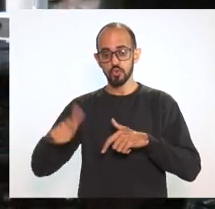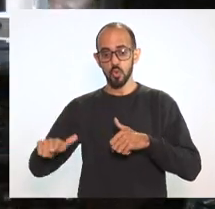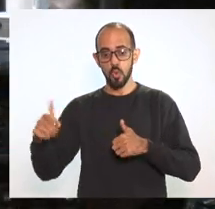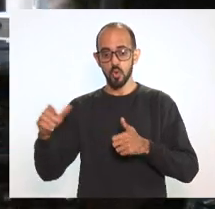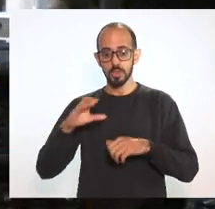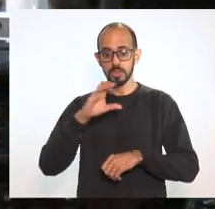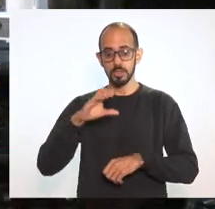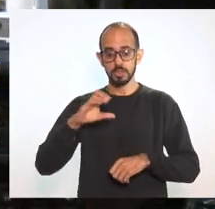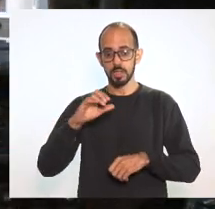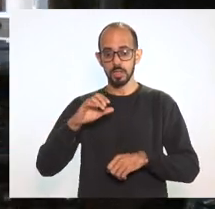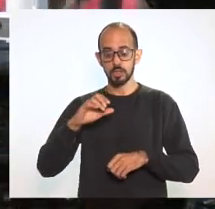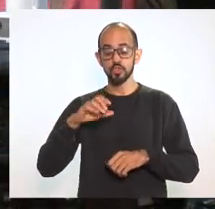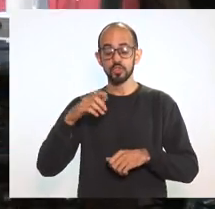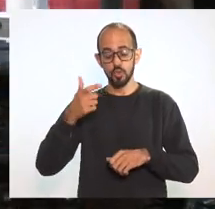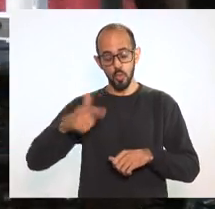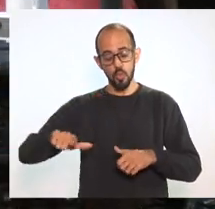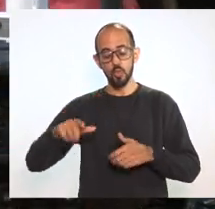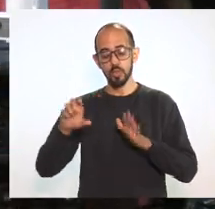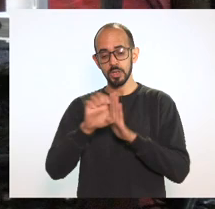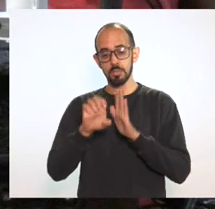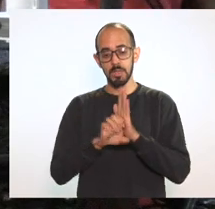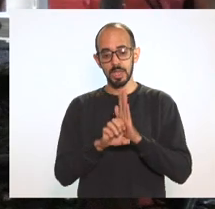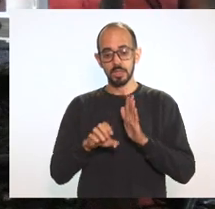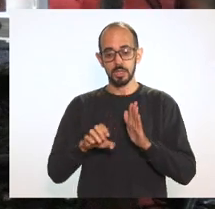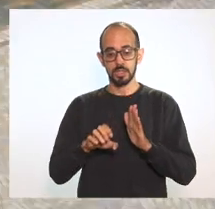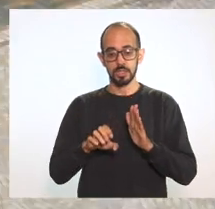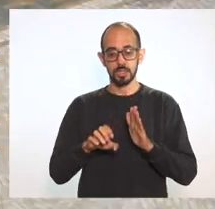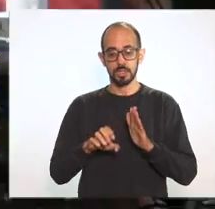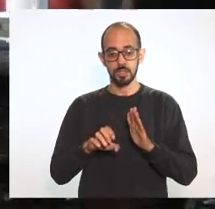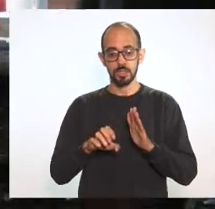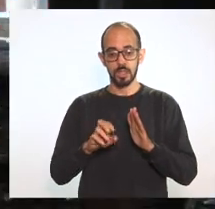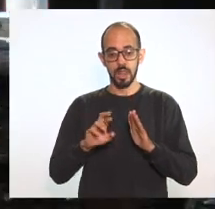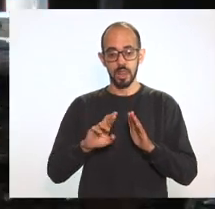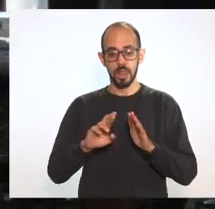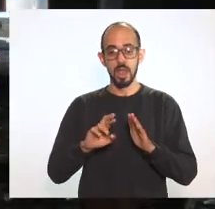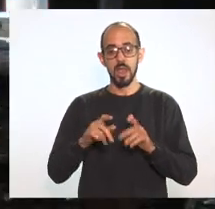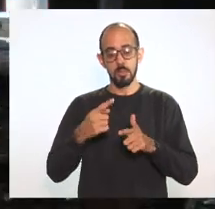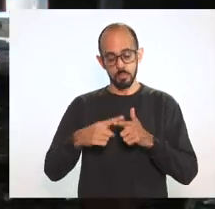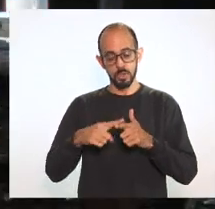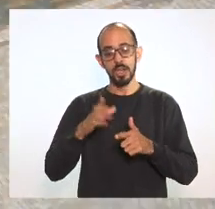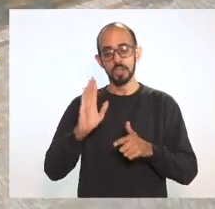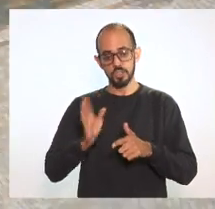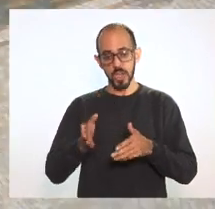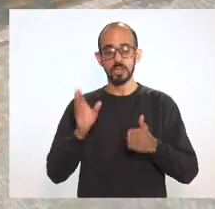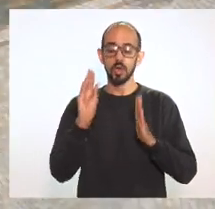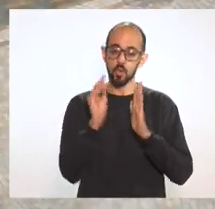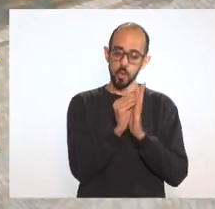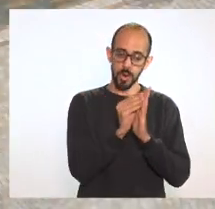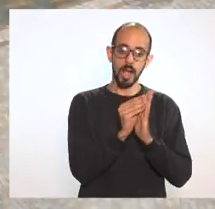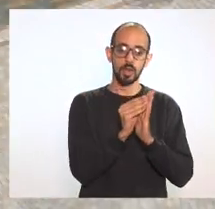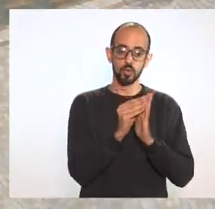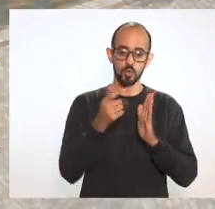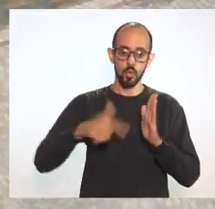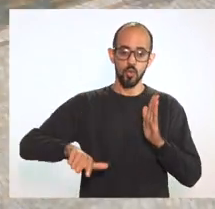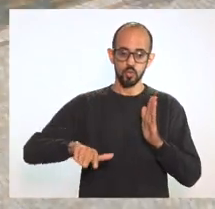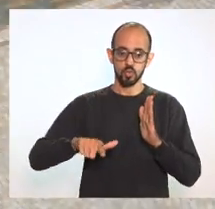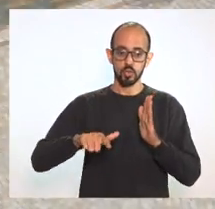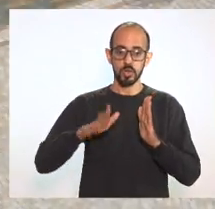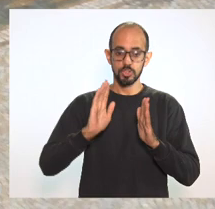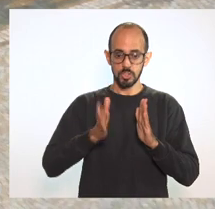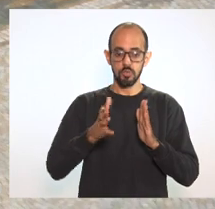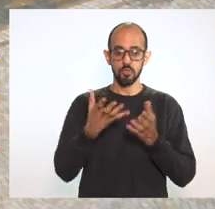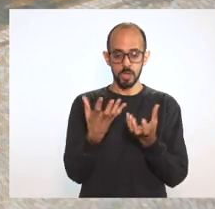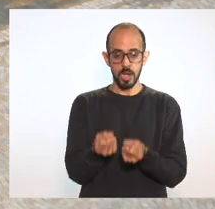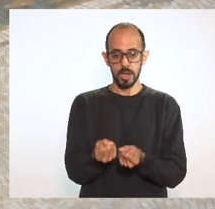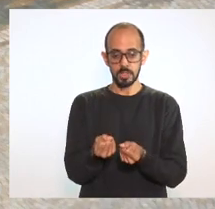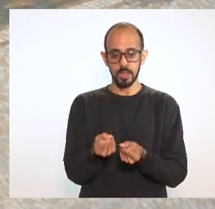isso. E não, aí qualquer emenda parecida com o substitutivo não foi contrário. Ficou prejudicada, porque ela já está acatada. E já na verdade, ela foi acatada, deputada.